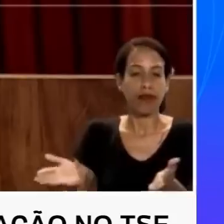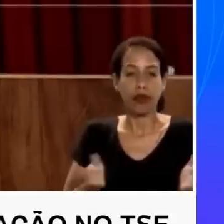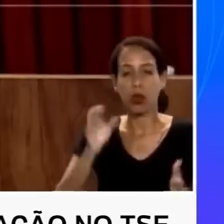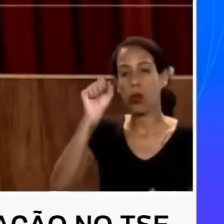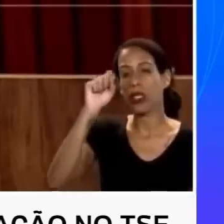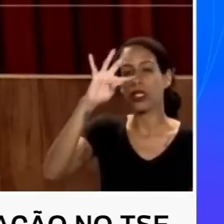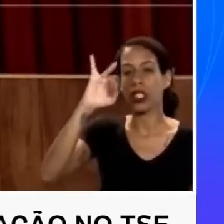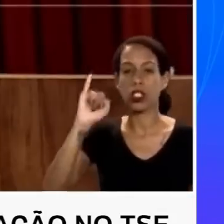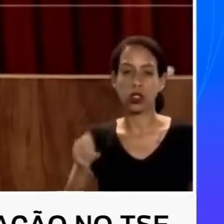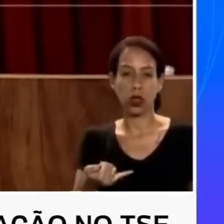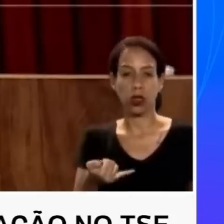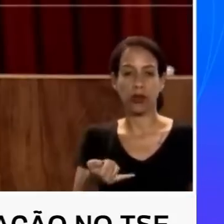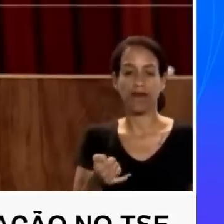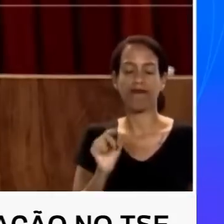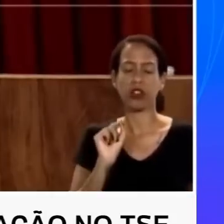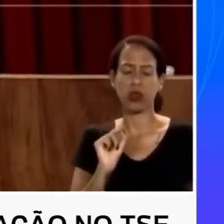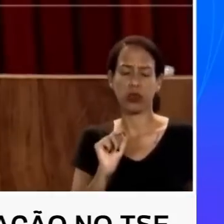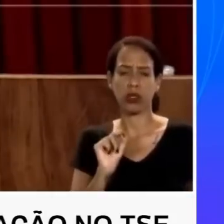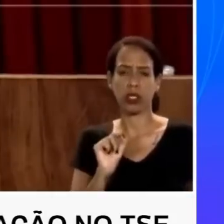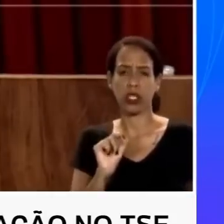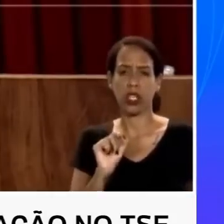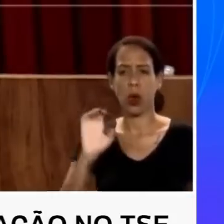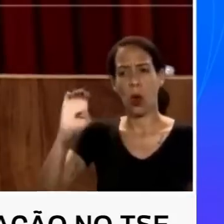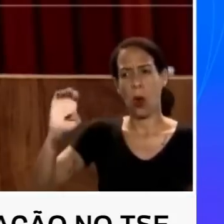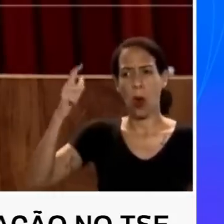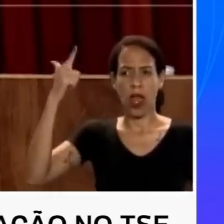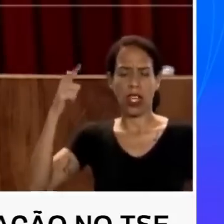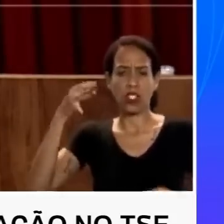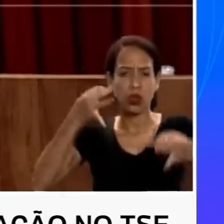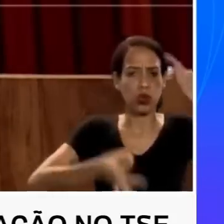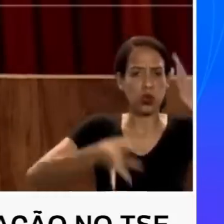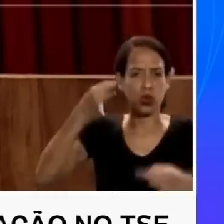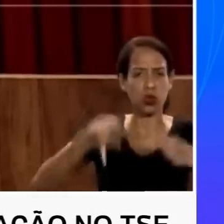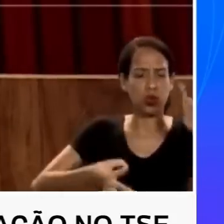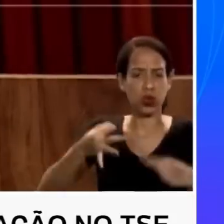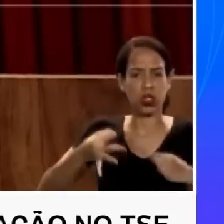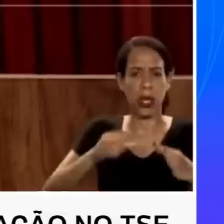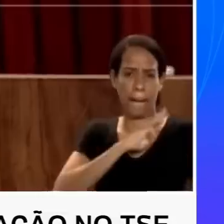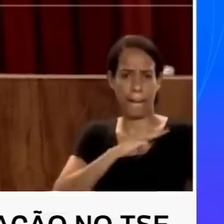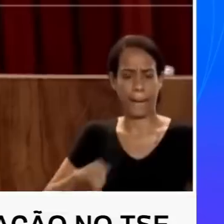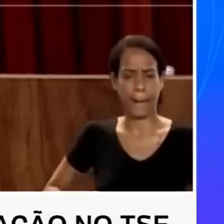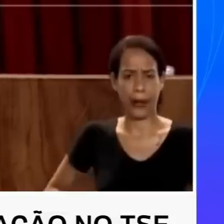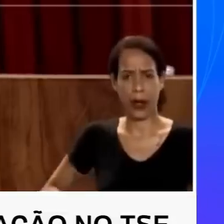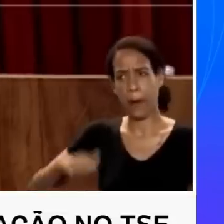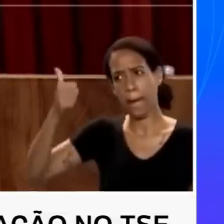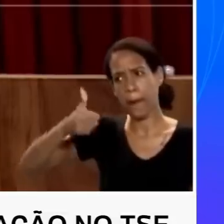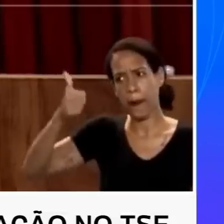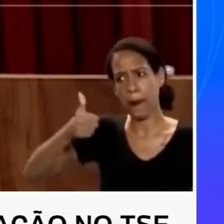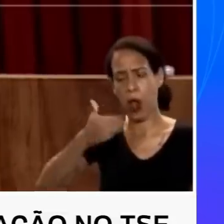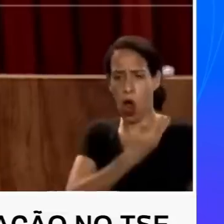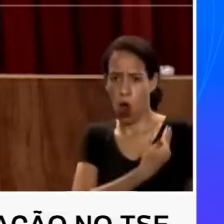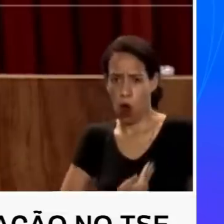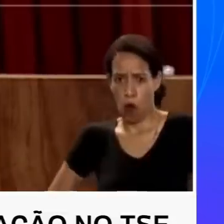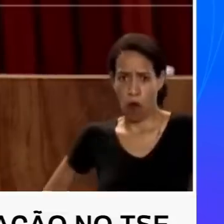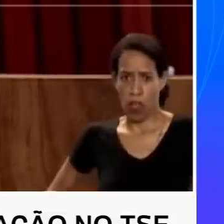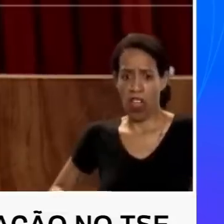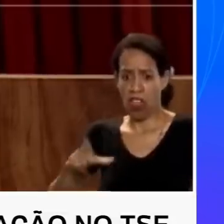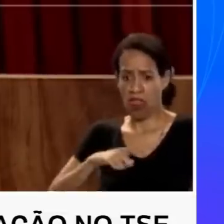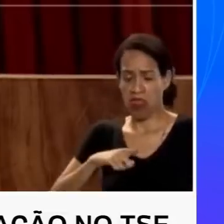o caso para julgamento. Para a defesa de Bolsonaro, o ministro poderia divulgar as manifestações mantendo o sigilo somente no que